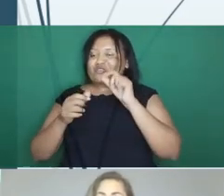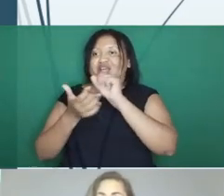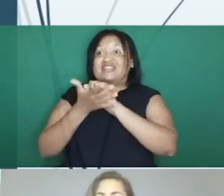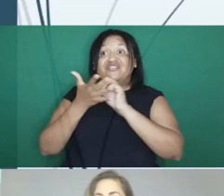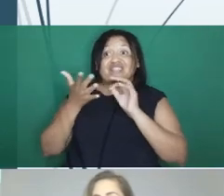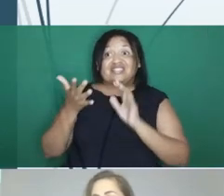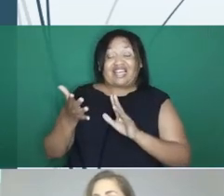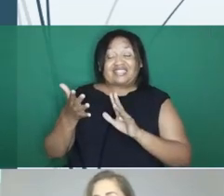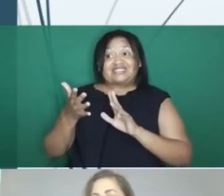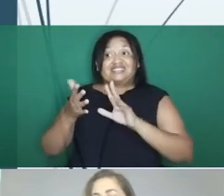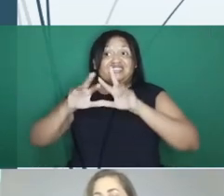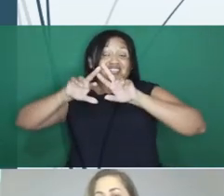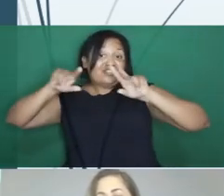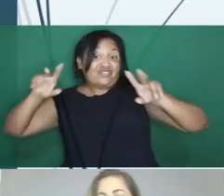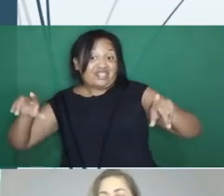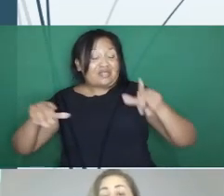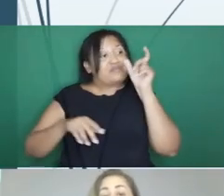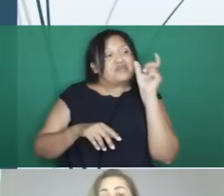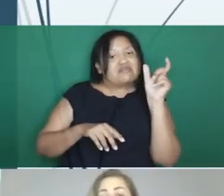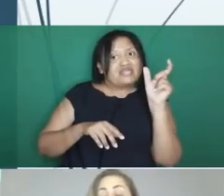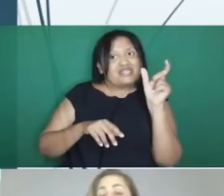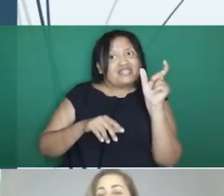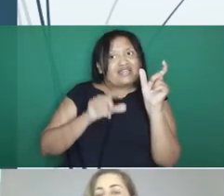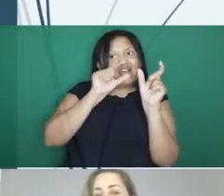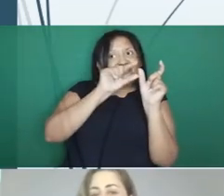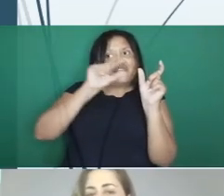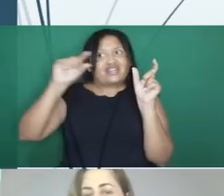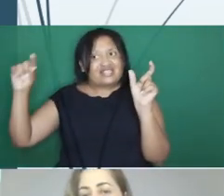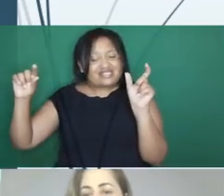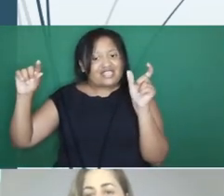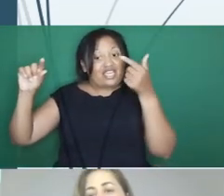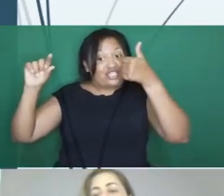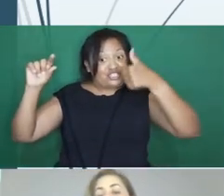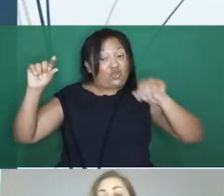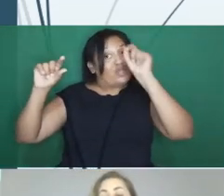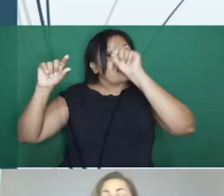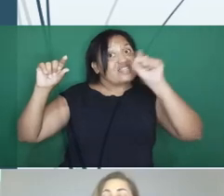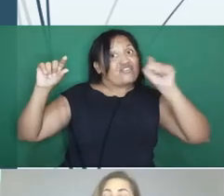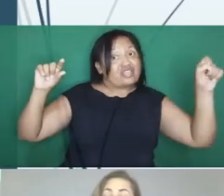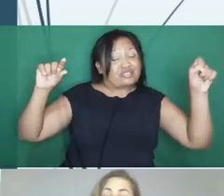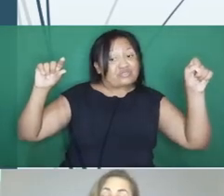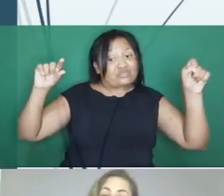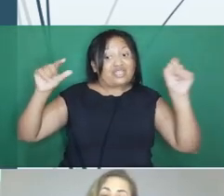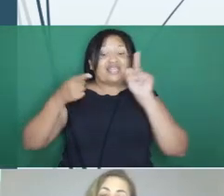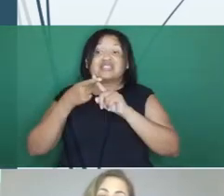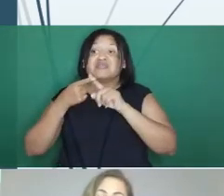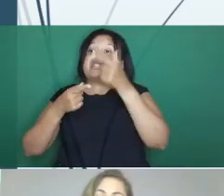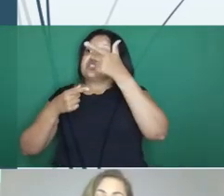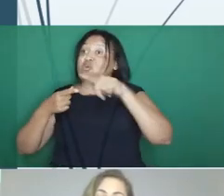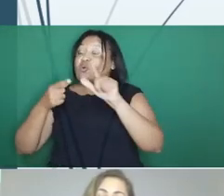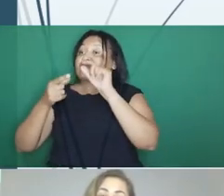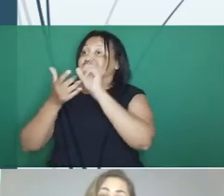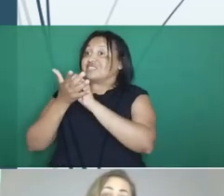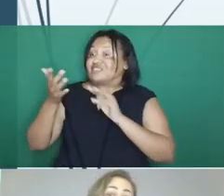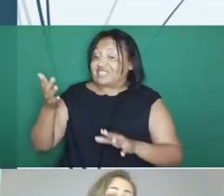contínua na primeira parte do da mensagem eu estou escrevendo agora e estamos tratando de uma outra